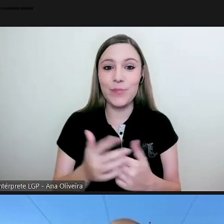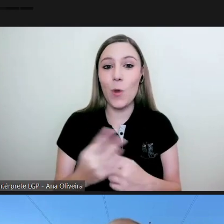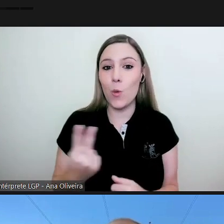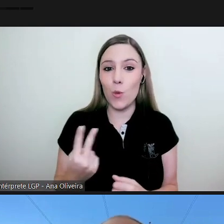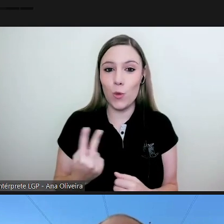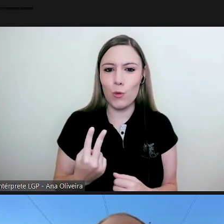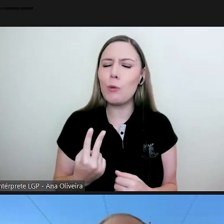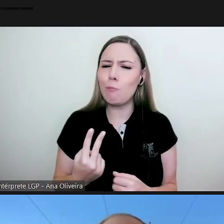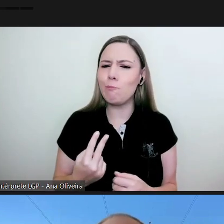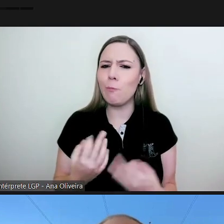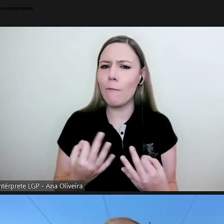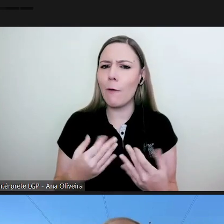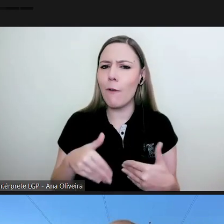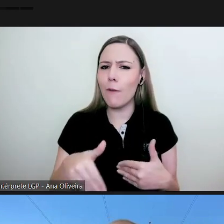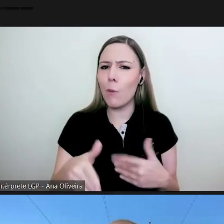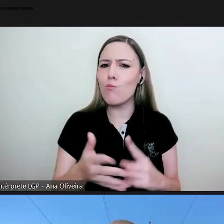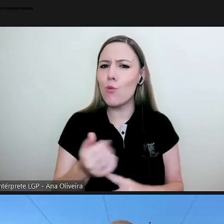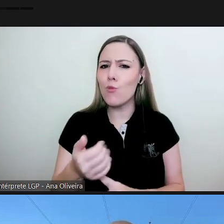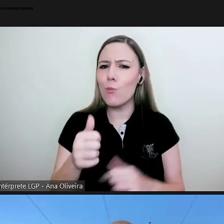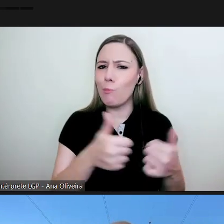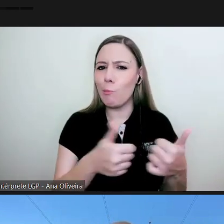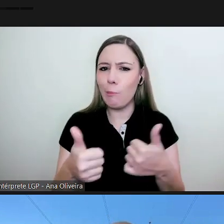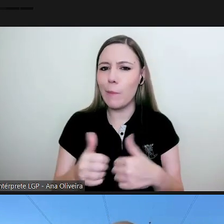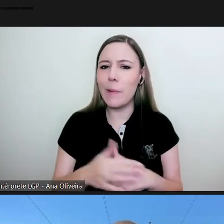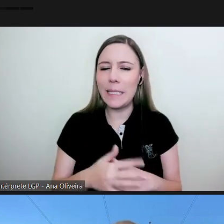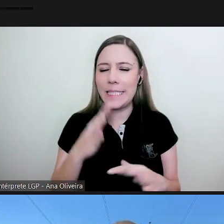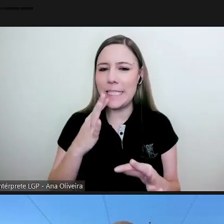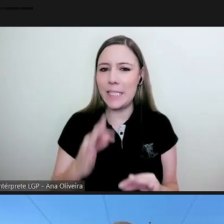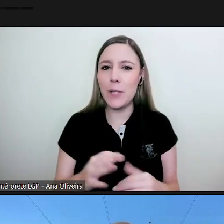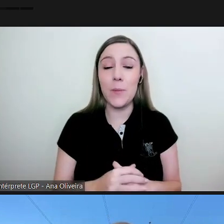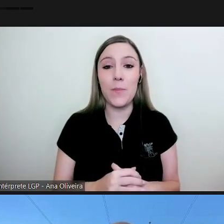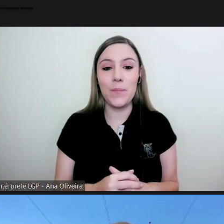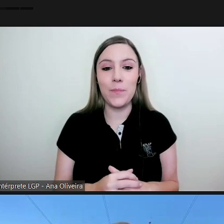com certeza levar por diante com muito gosto, estou certa,